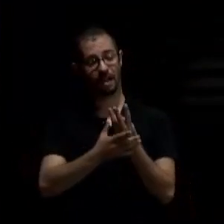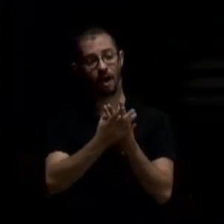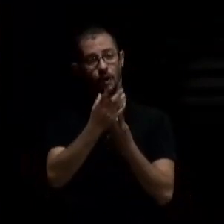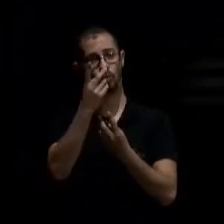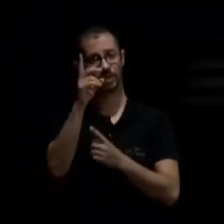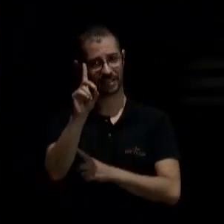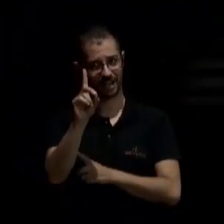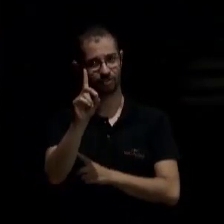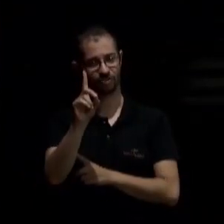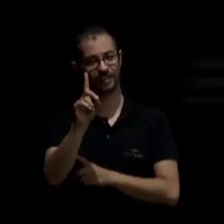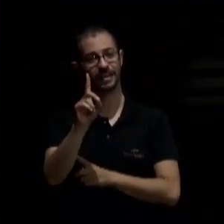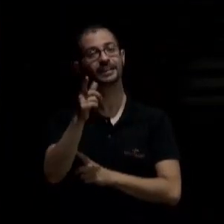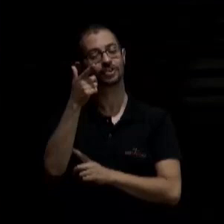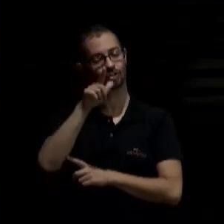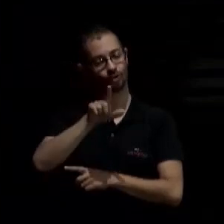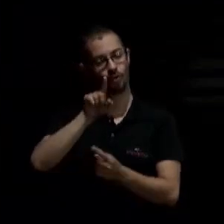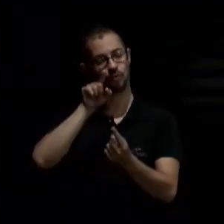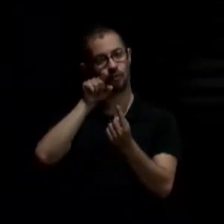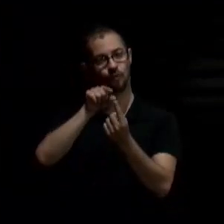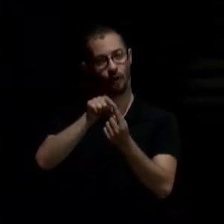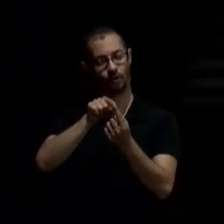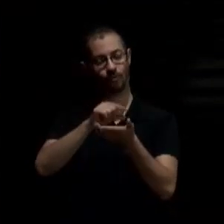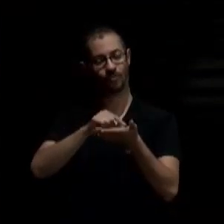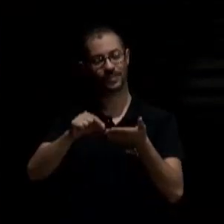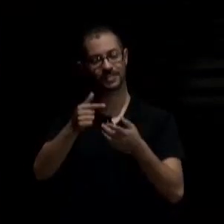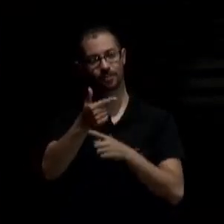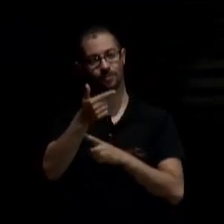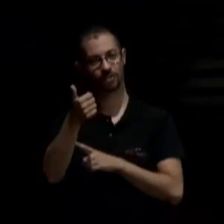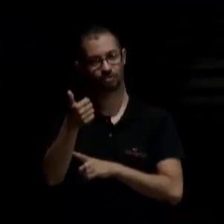vai de novo ao foco. No versículo 21.